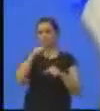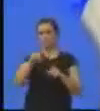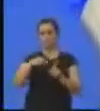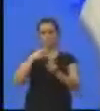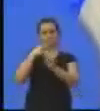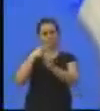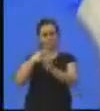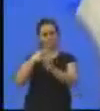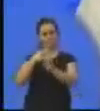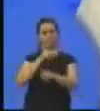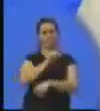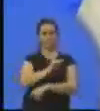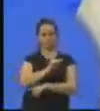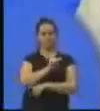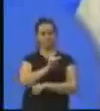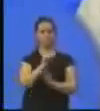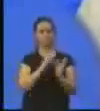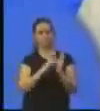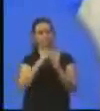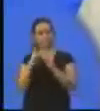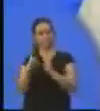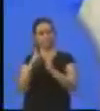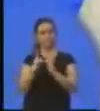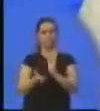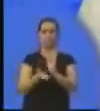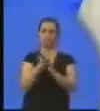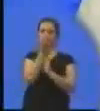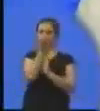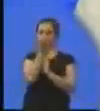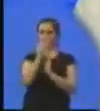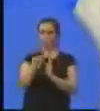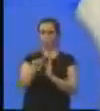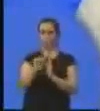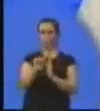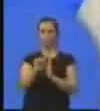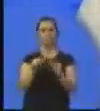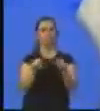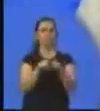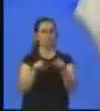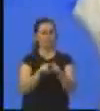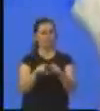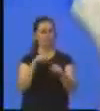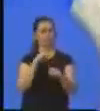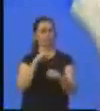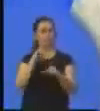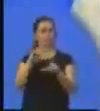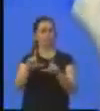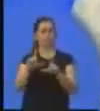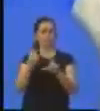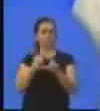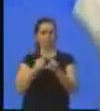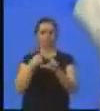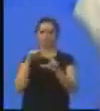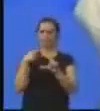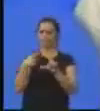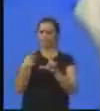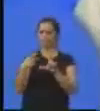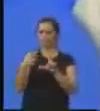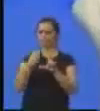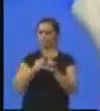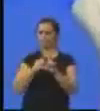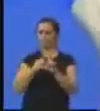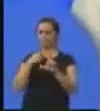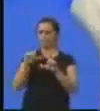que significa a pela direita, ou para valores maiores do que a. Dá um valor L. Então, repare, eu tenho lá